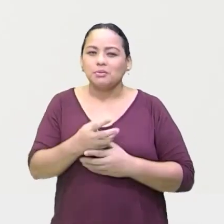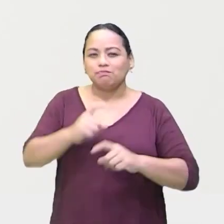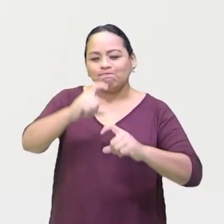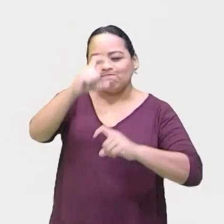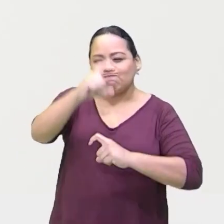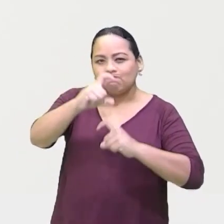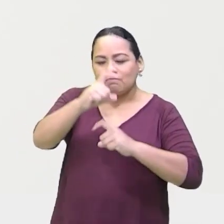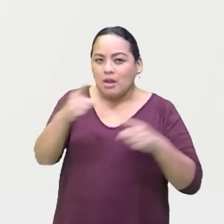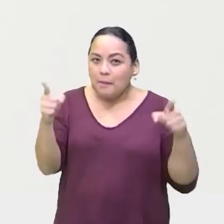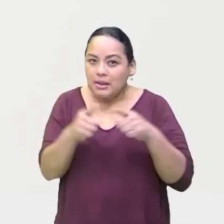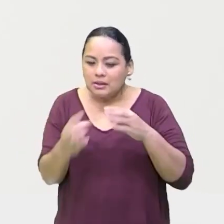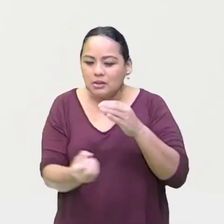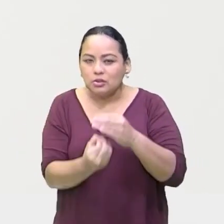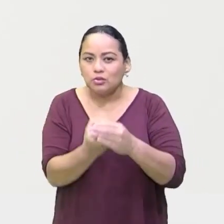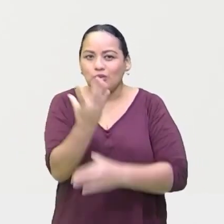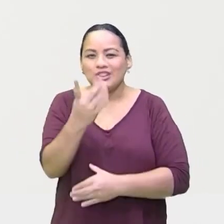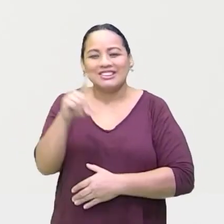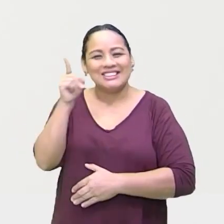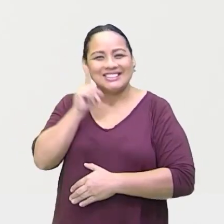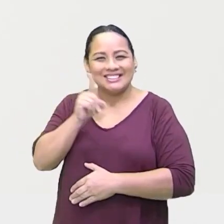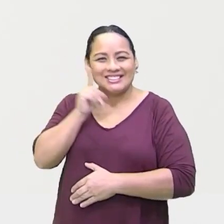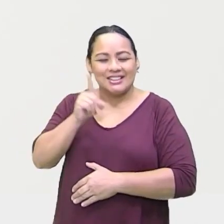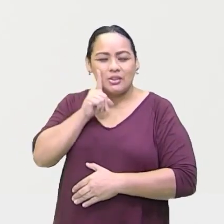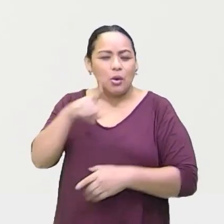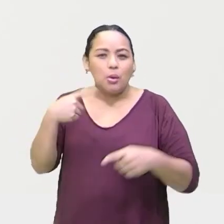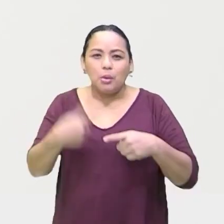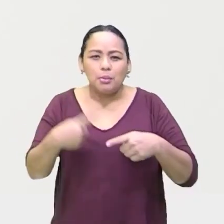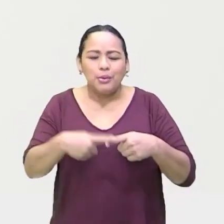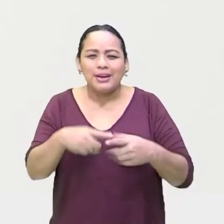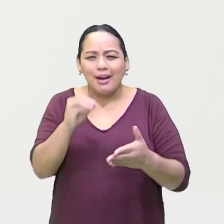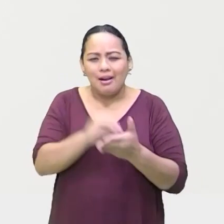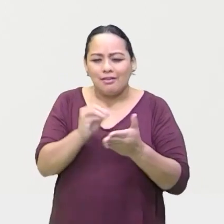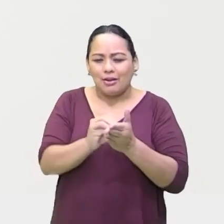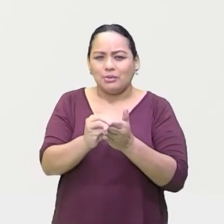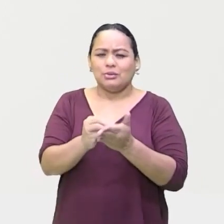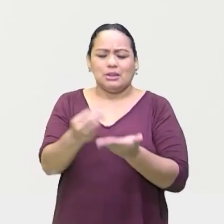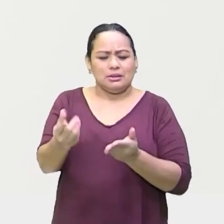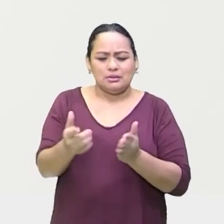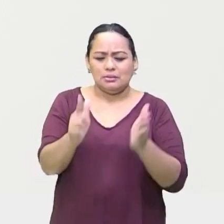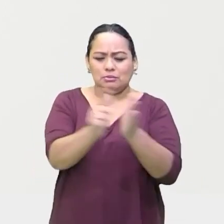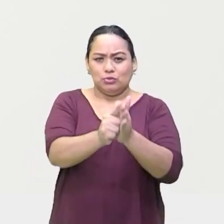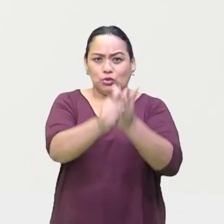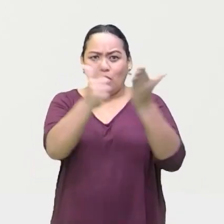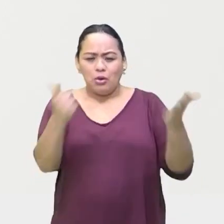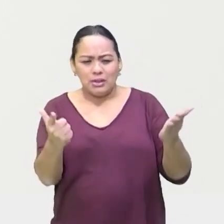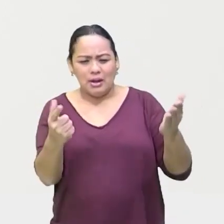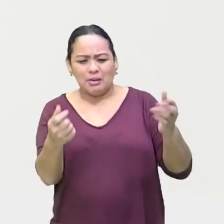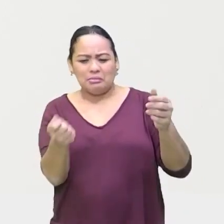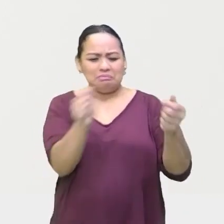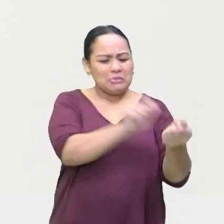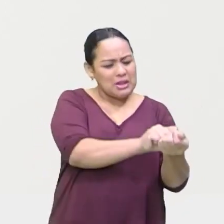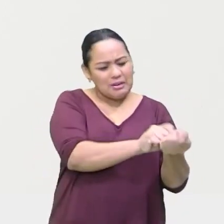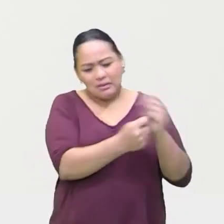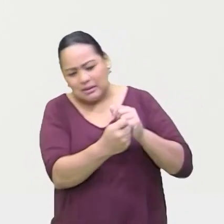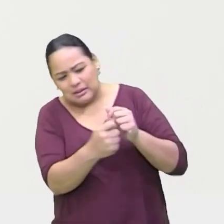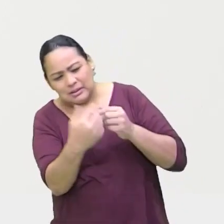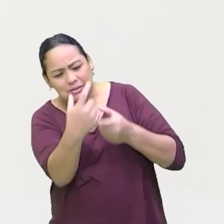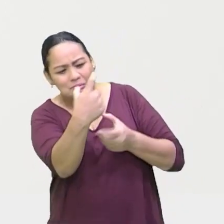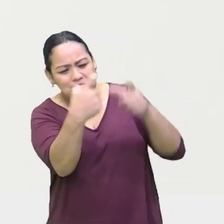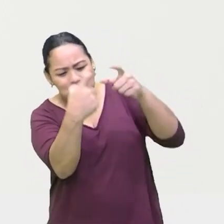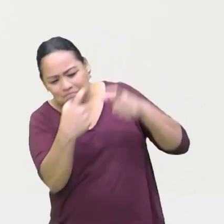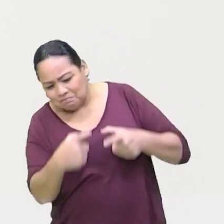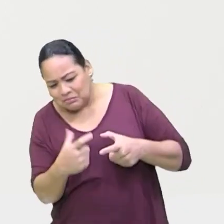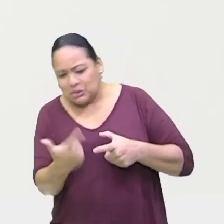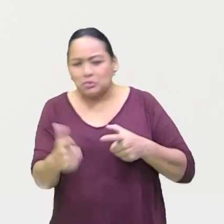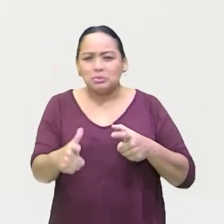tirinha surgiu nos Estados Unidos devido à falta de espaço nos jornais para publicação